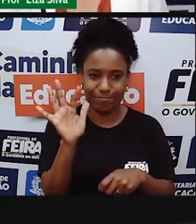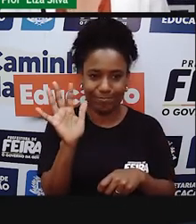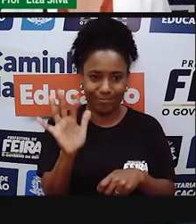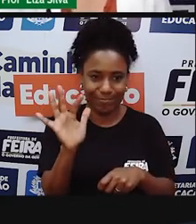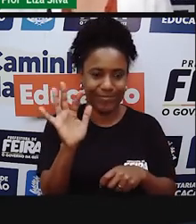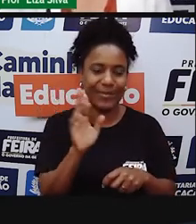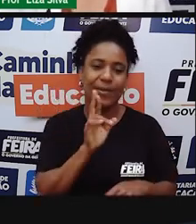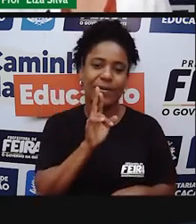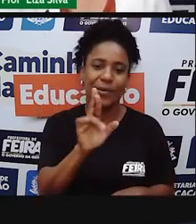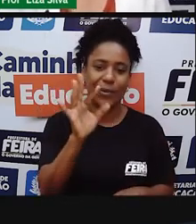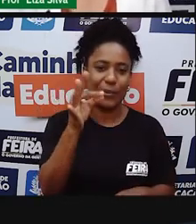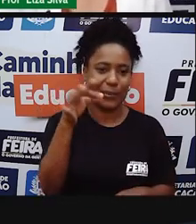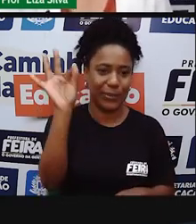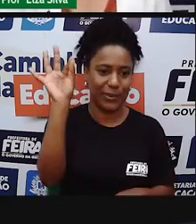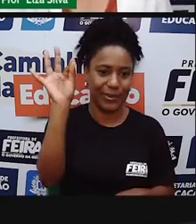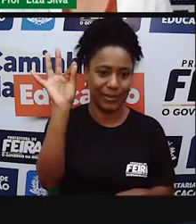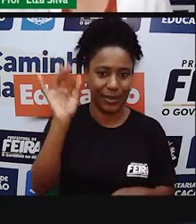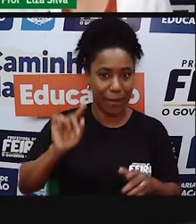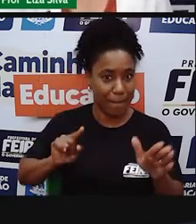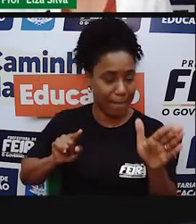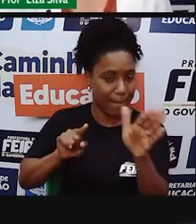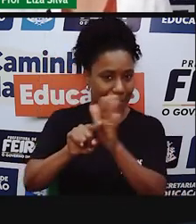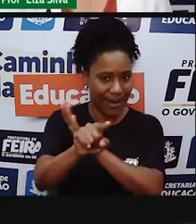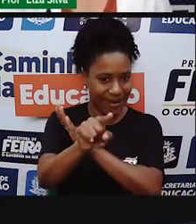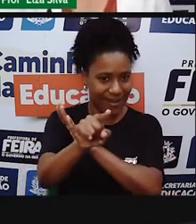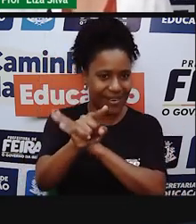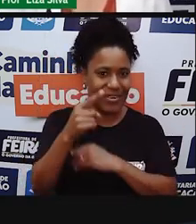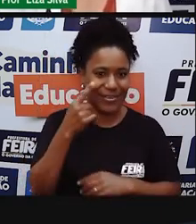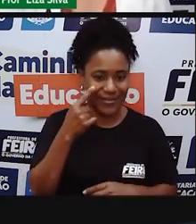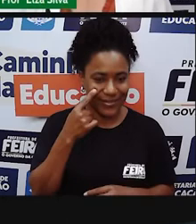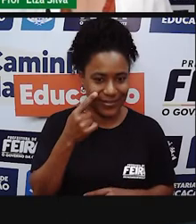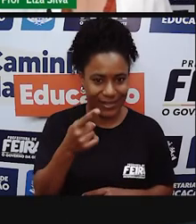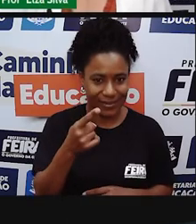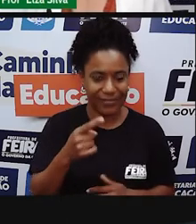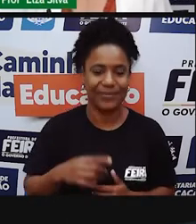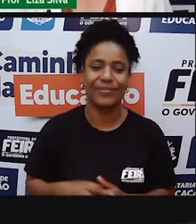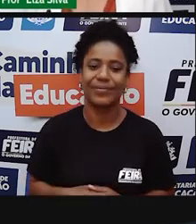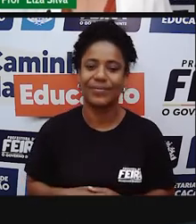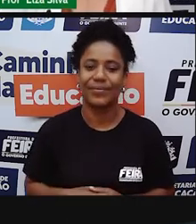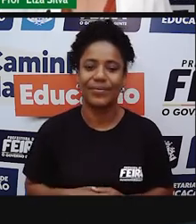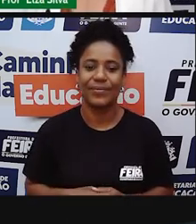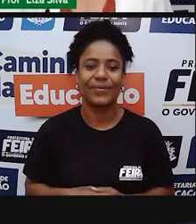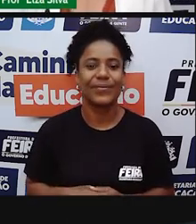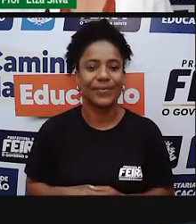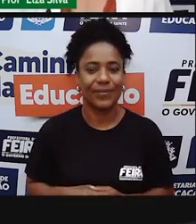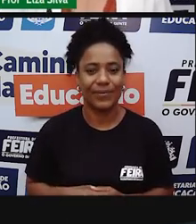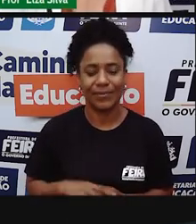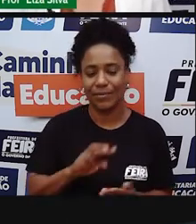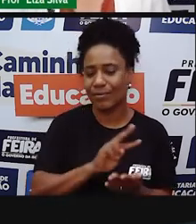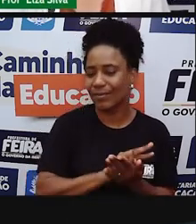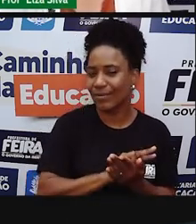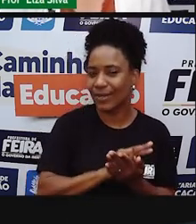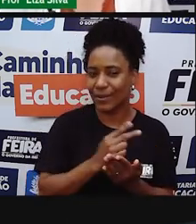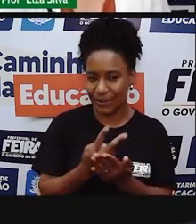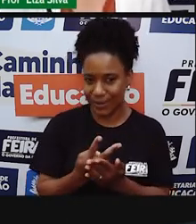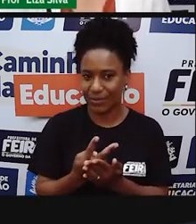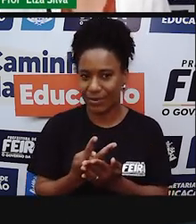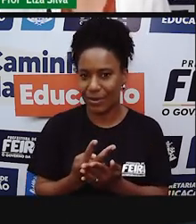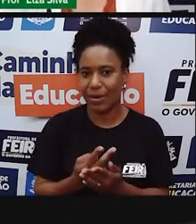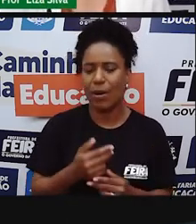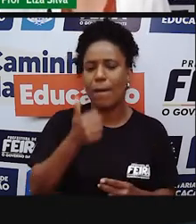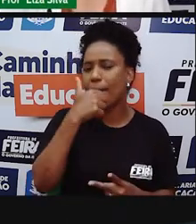a atividade oferece a primeira pergunta. Who are Alex's parents? Quem são os pais de